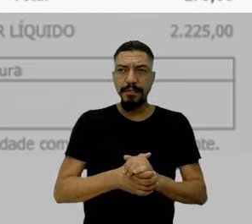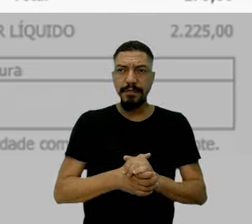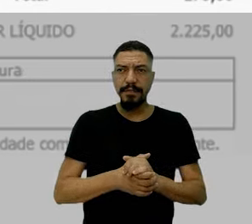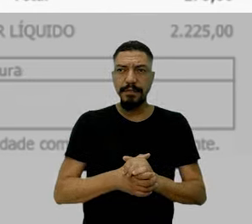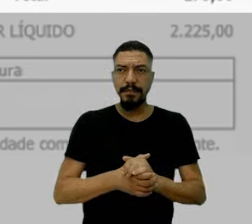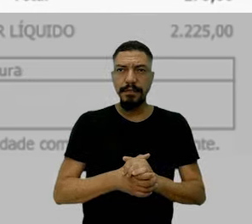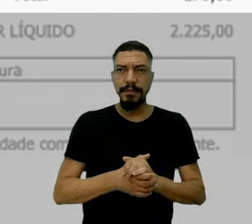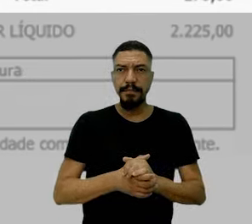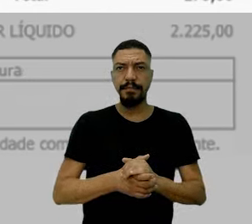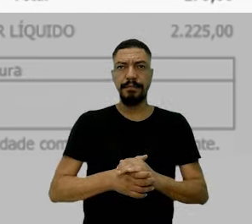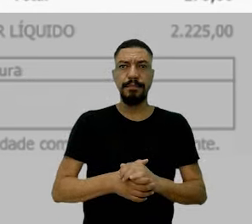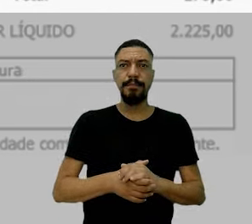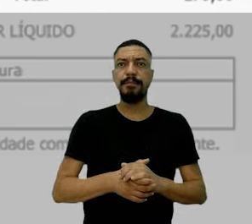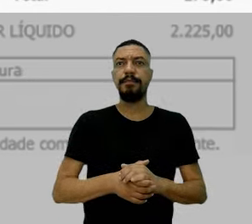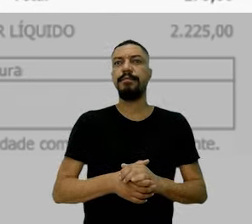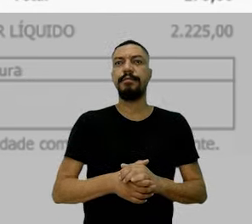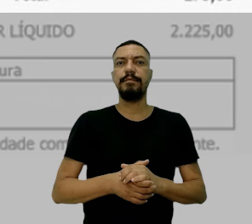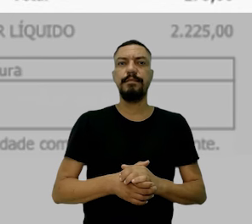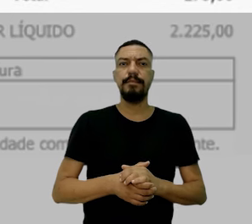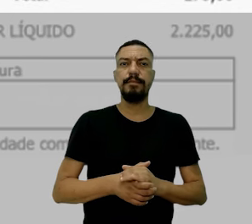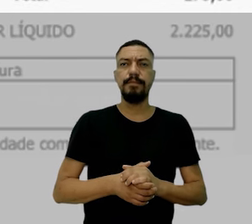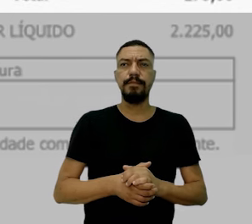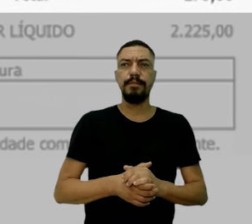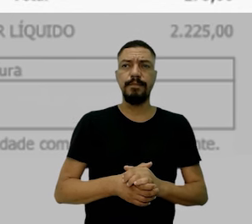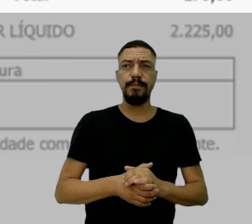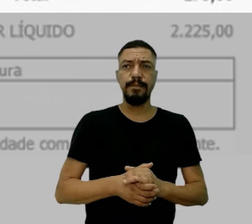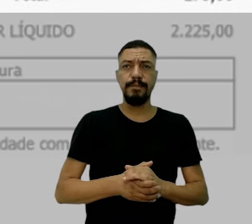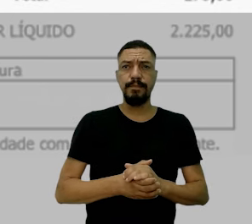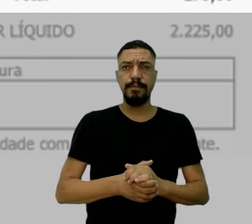Acho que é ali na barra de baixo, Clau. Aqui, ó.